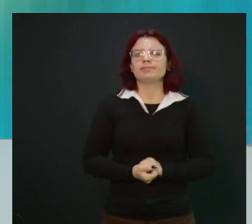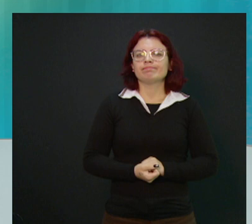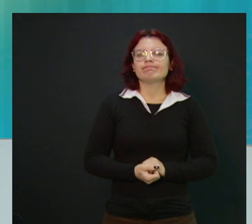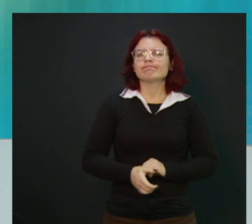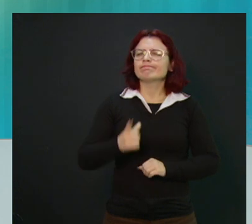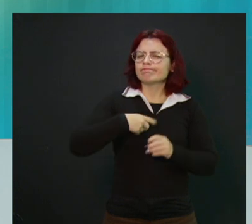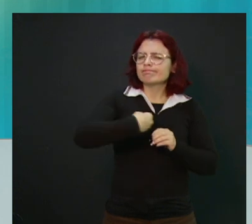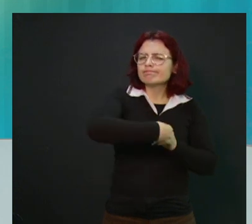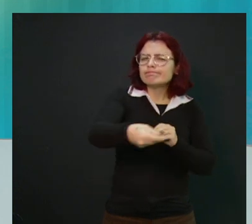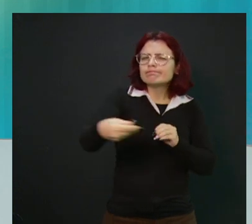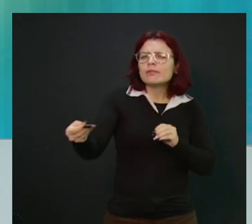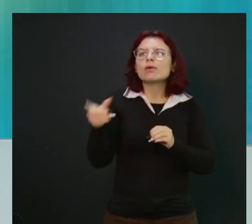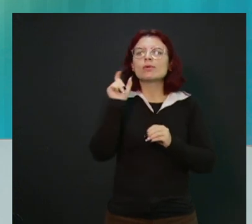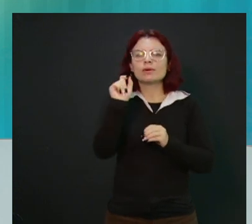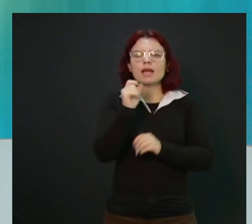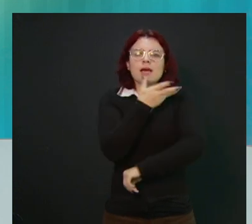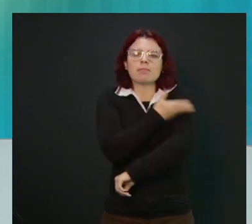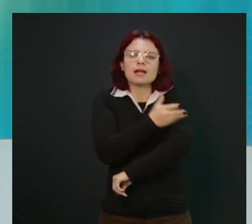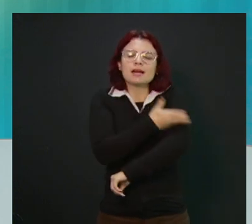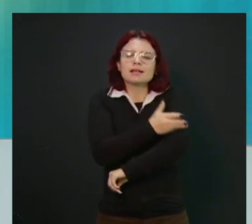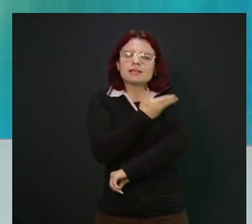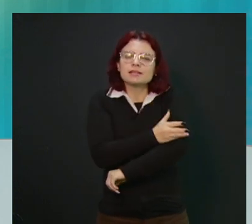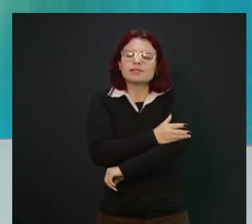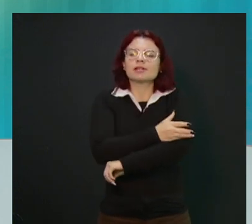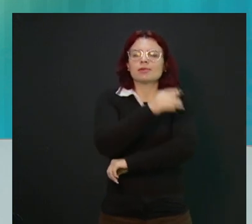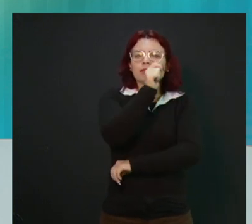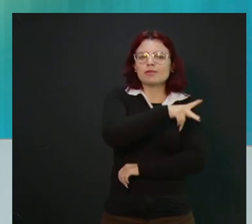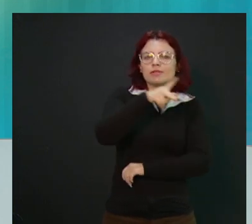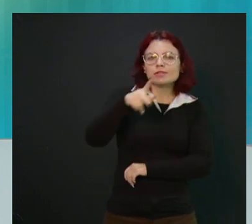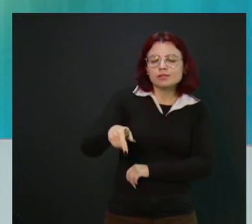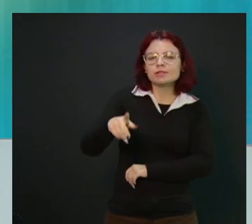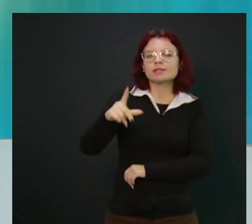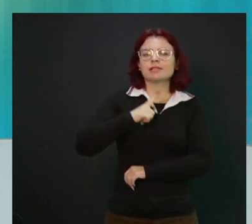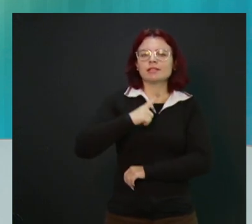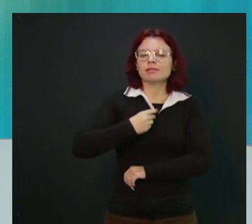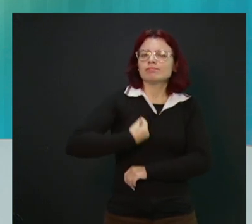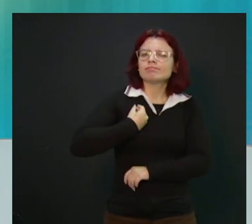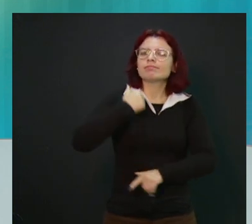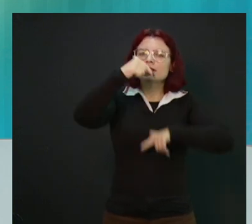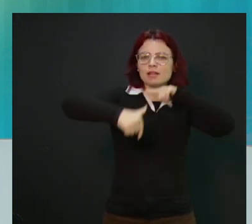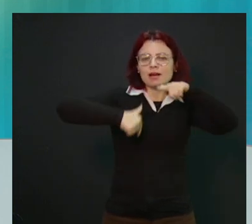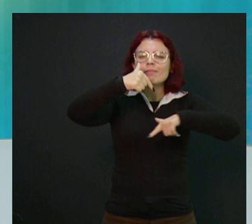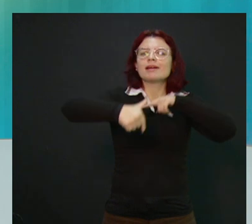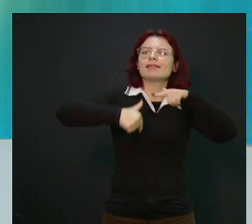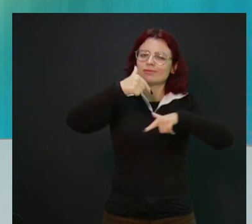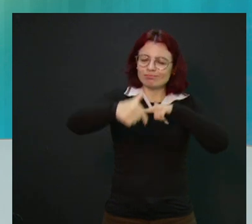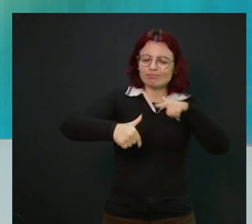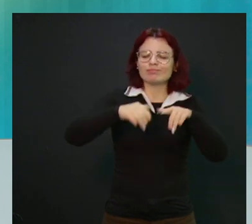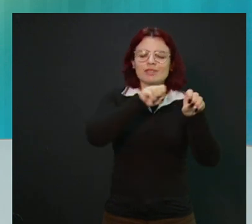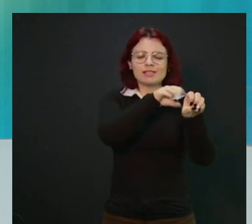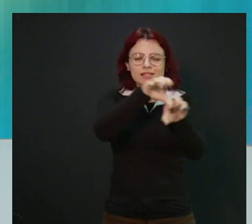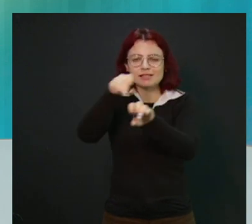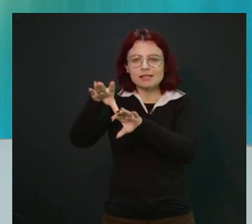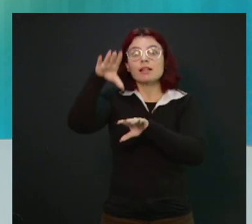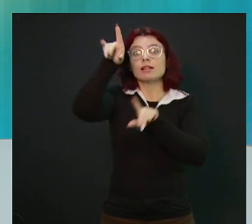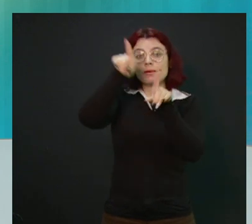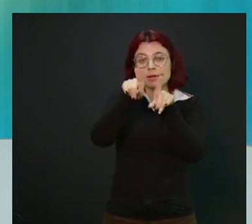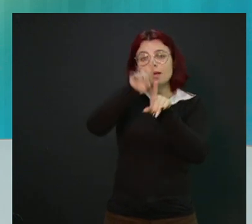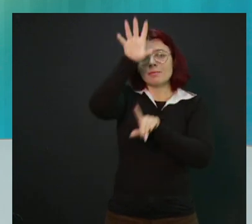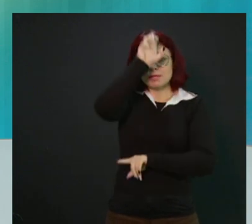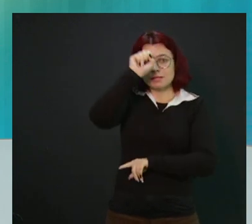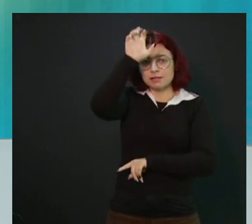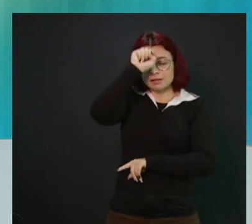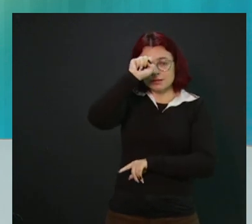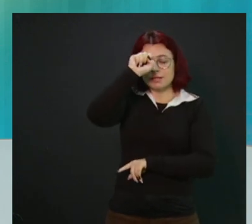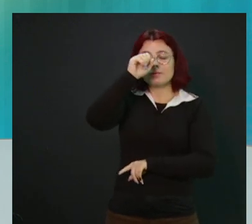Contribuir com a prática dos professores que atuam no processo de ensino e aprendizagem